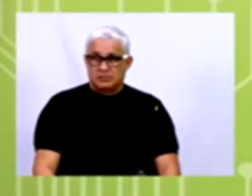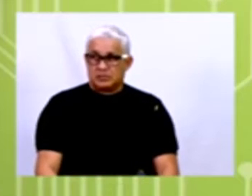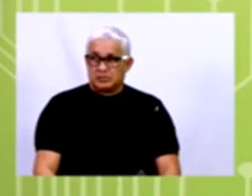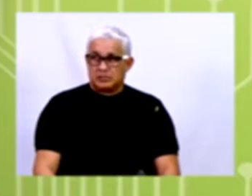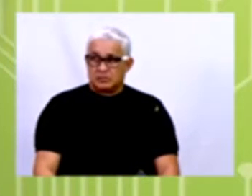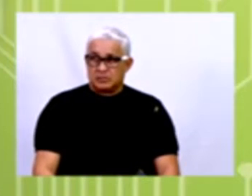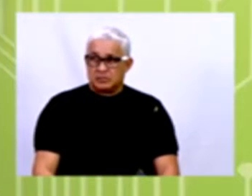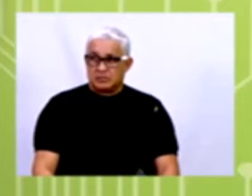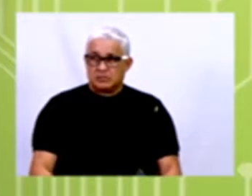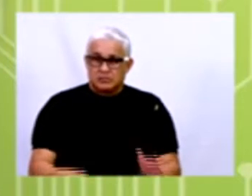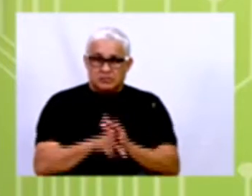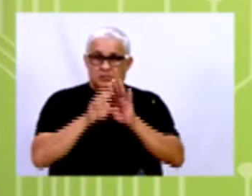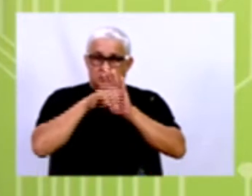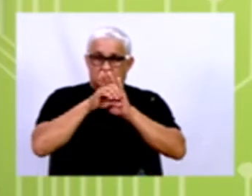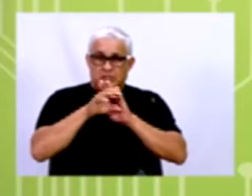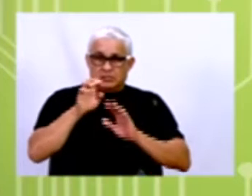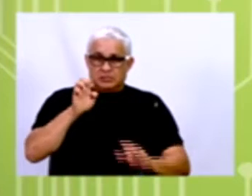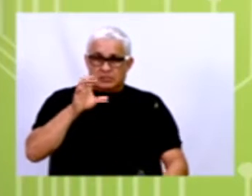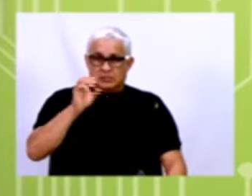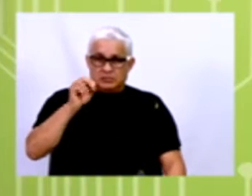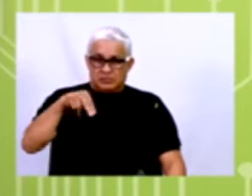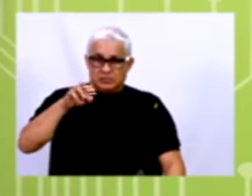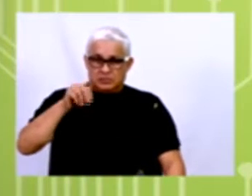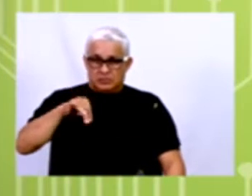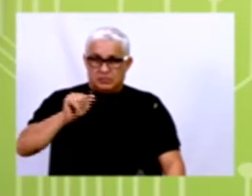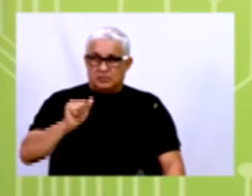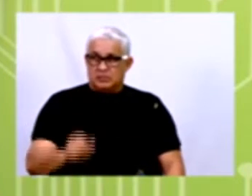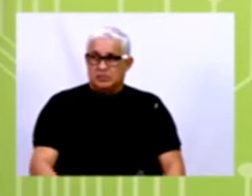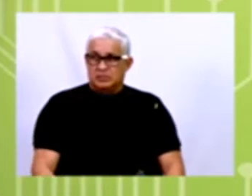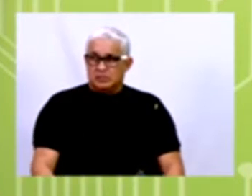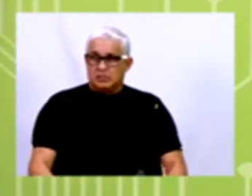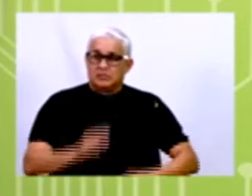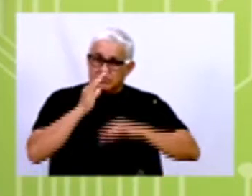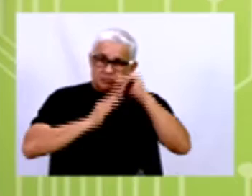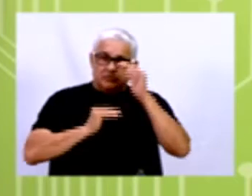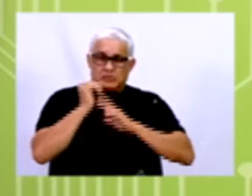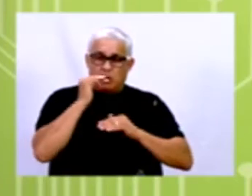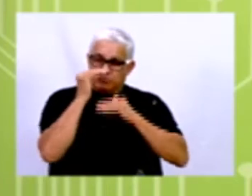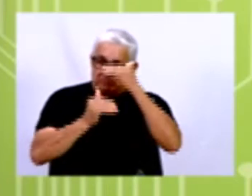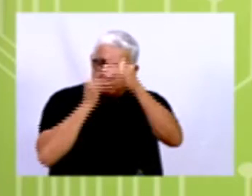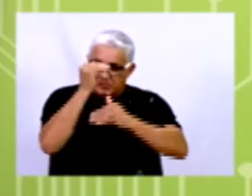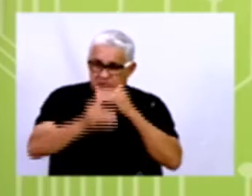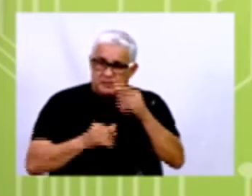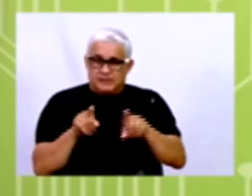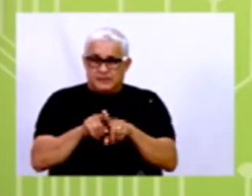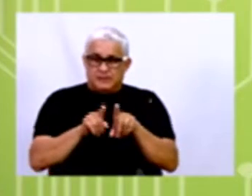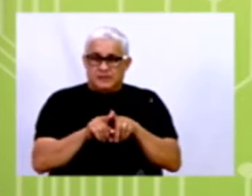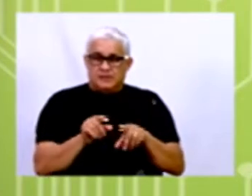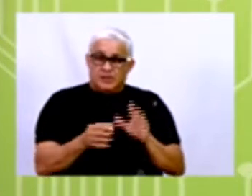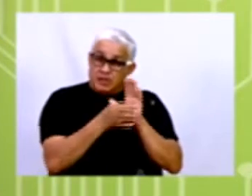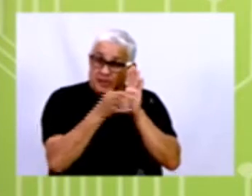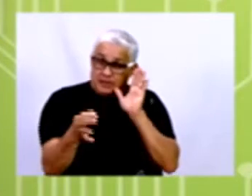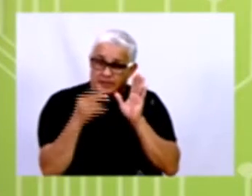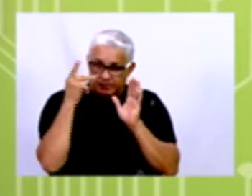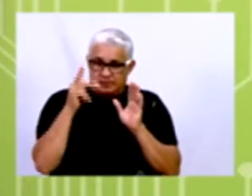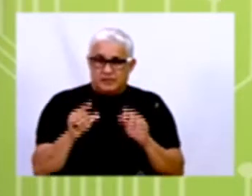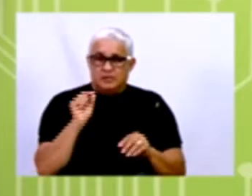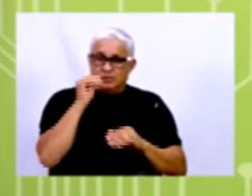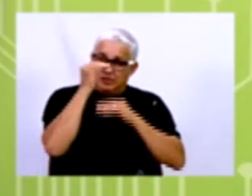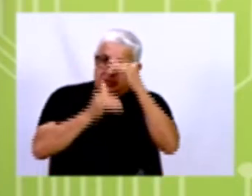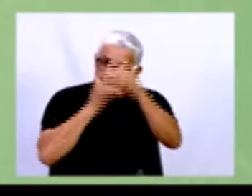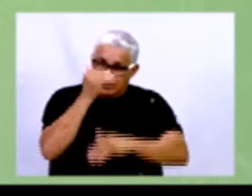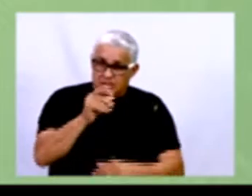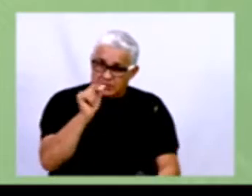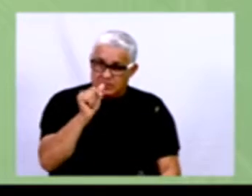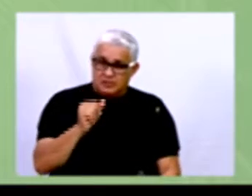em termos conceituais de economia? Ele é um economista desenvolvimentista e ele considera que o desenvolvimento